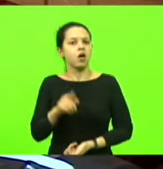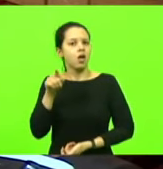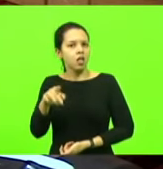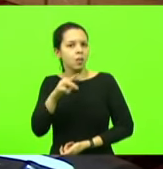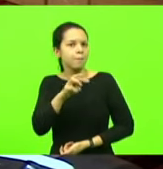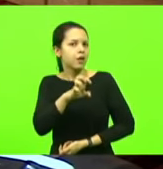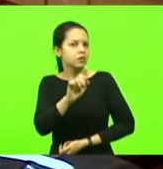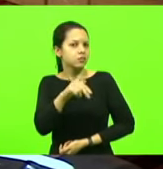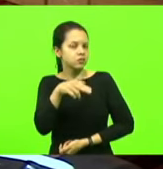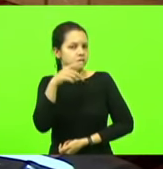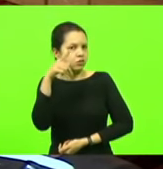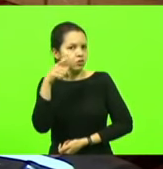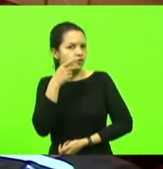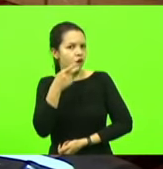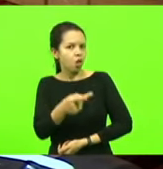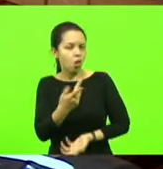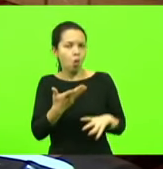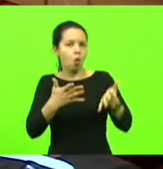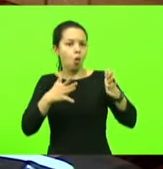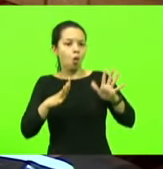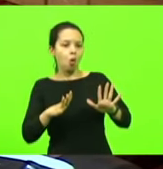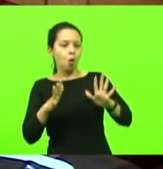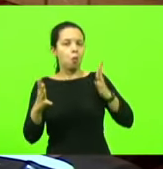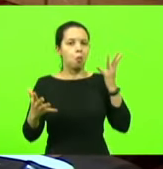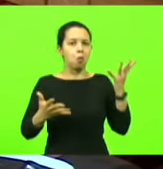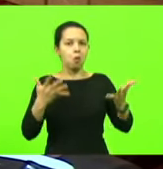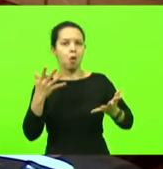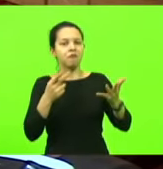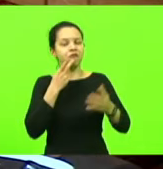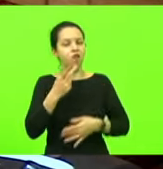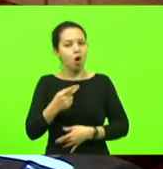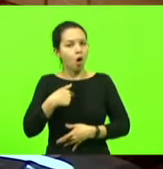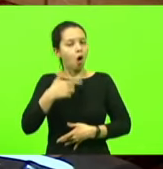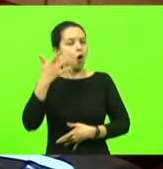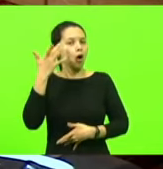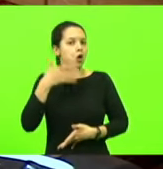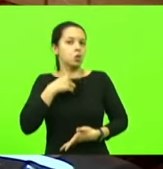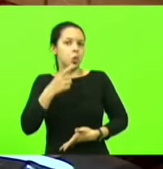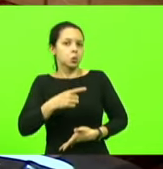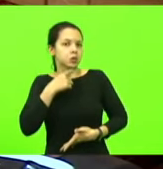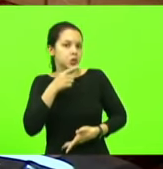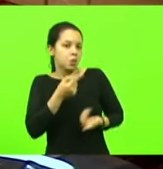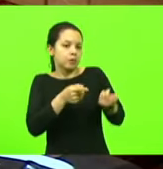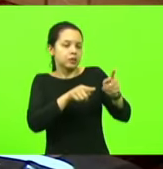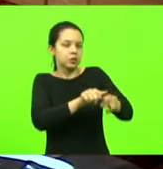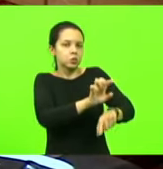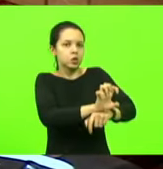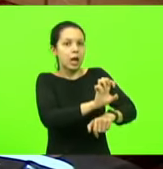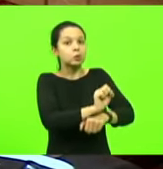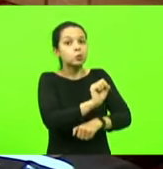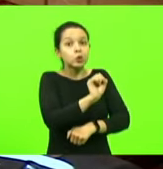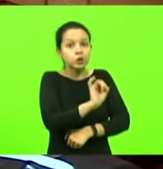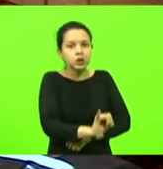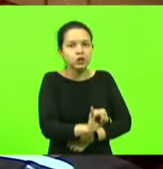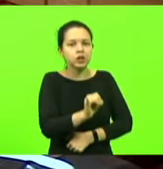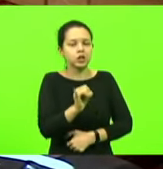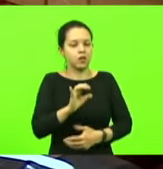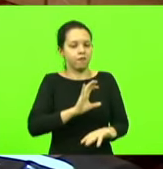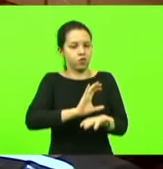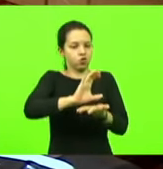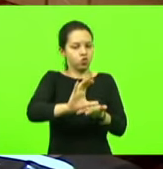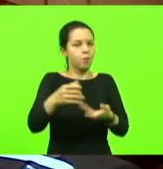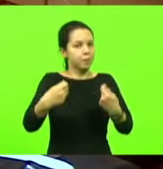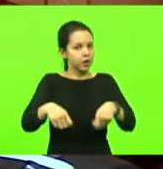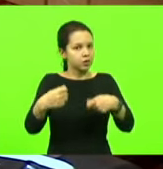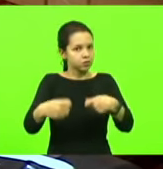e disse: olha, eu não consigo fazer essa parceria com o Estado se não tiver investimentos no lote